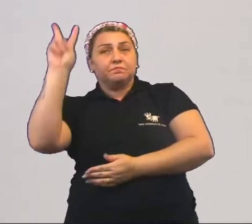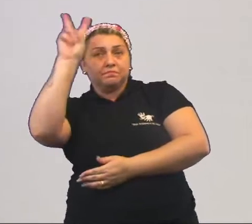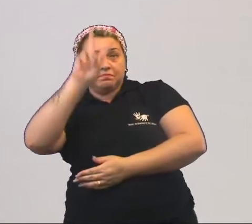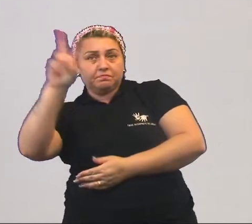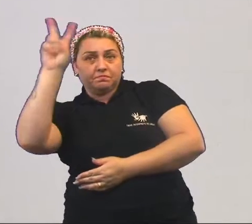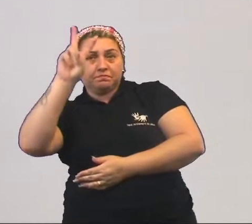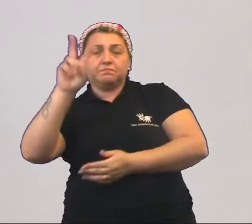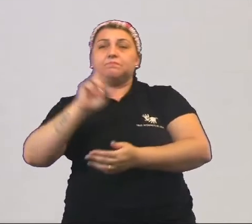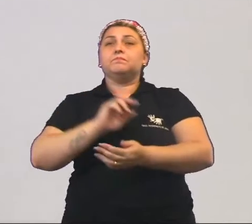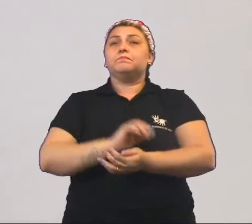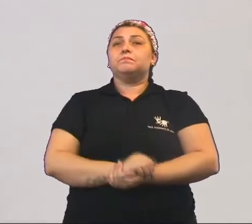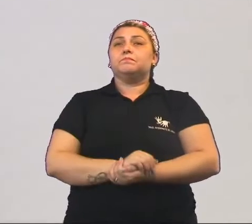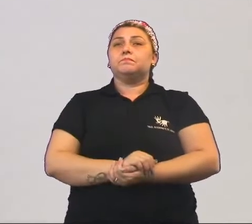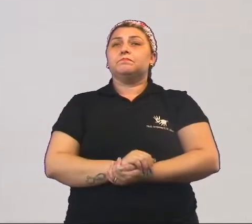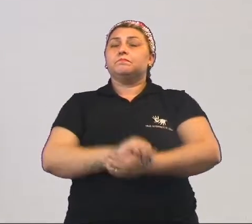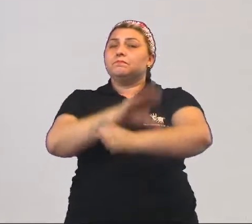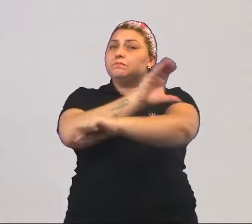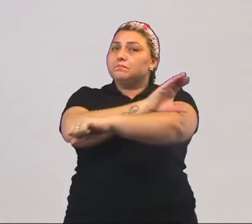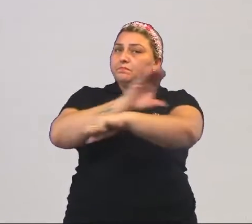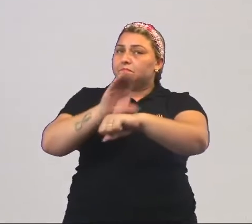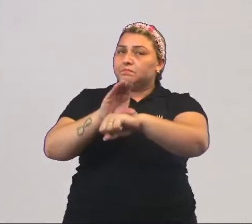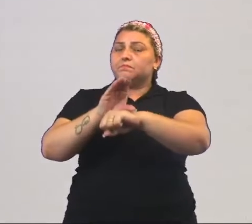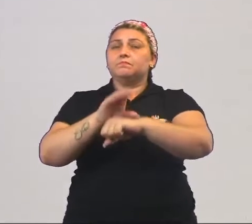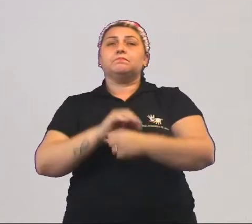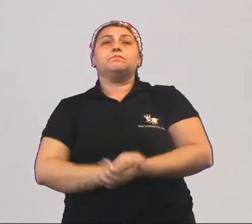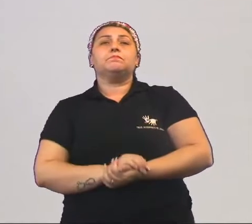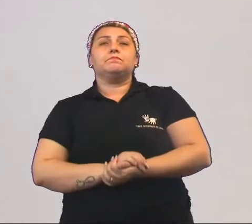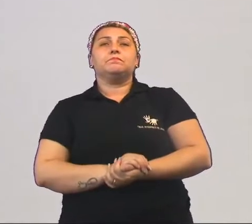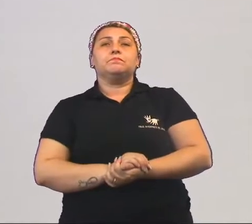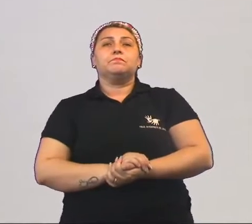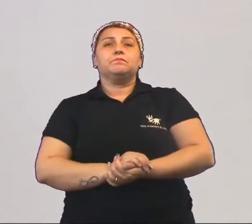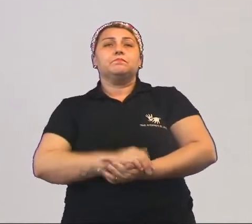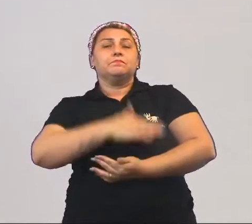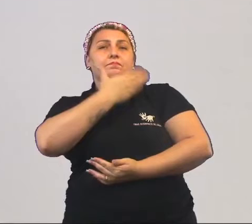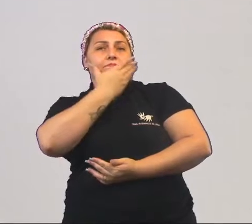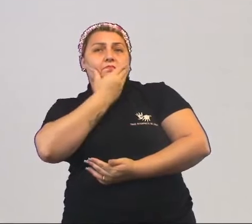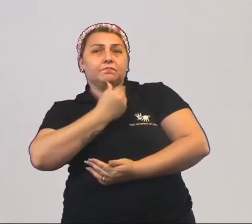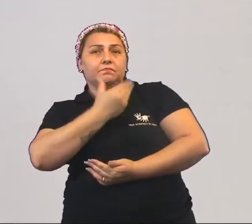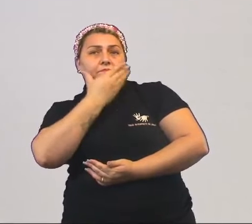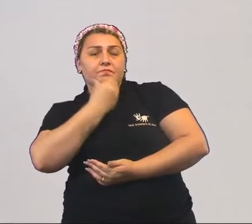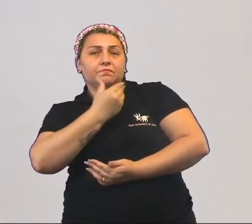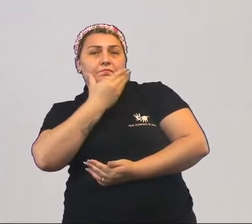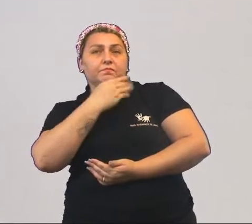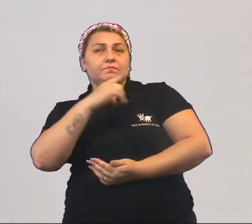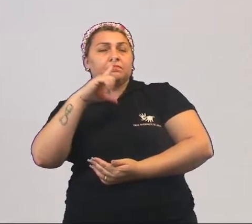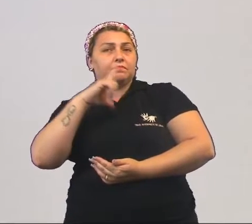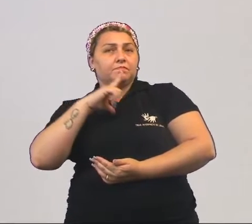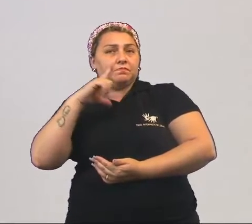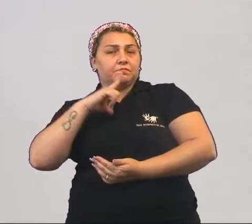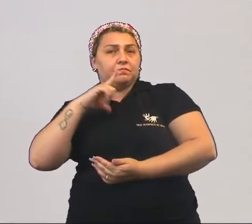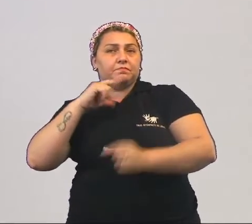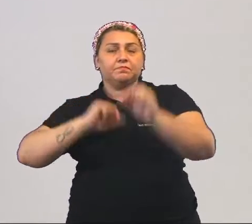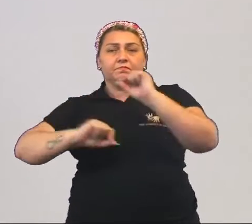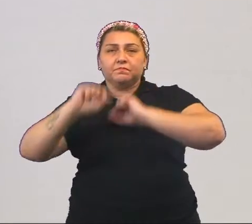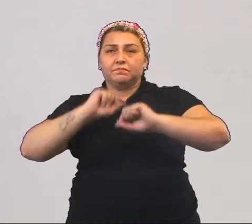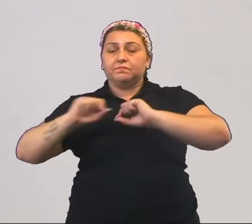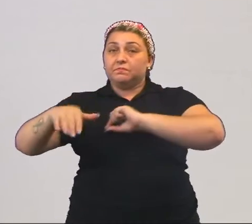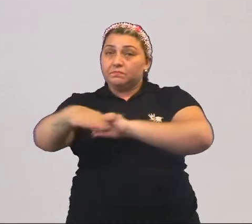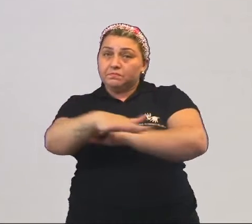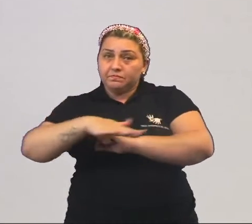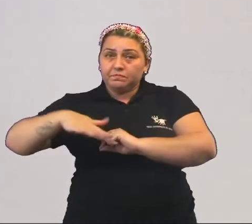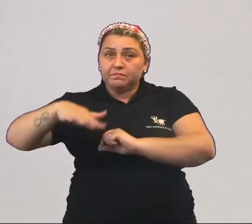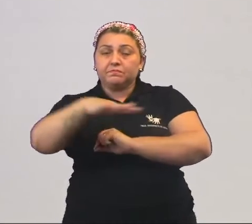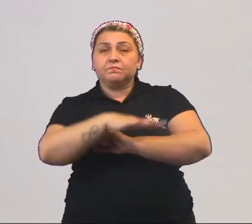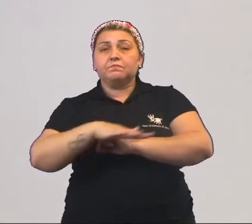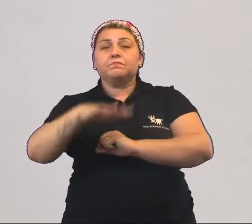sócio-histórica e até mesmo cultural que faz com que o homem ele esteja em um patamar